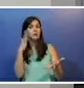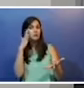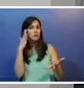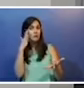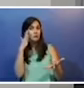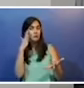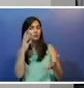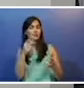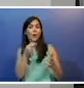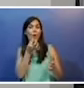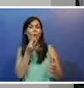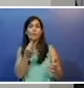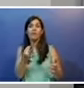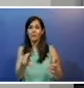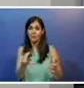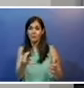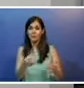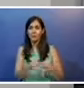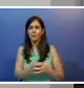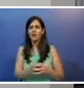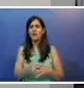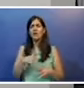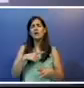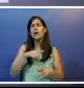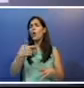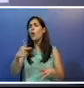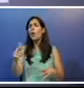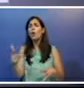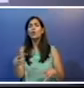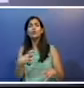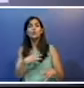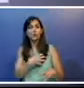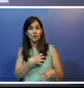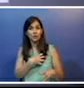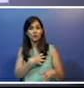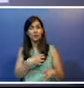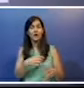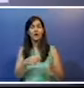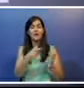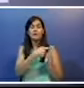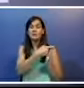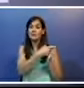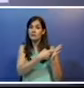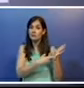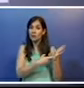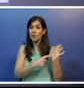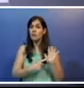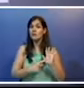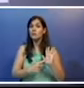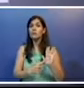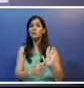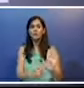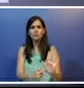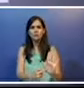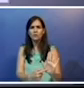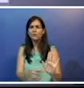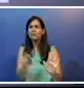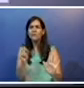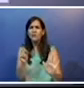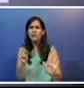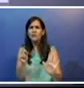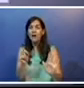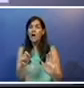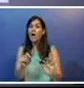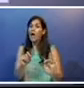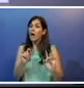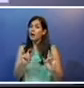Ou então nós podemos ir por uma outra linha de pensamento, a dissertação expositiva. A expositiva ela é um pouco diferente,